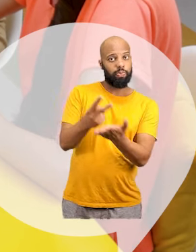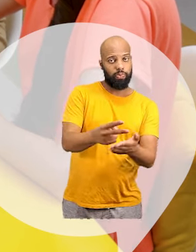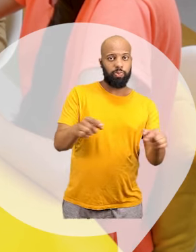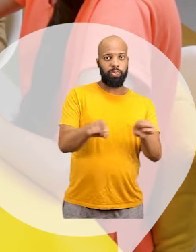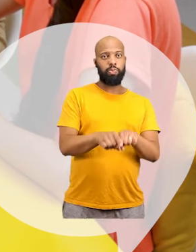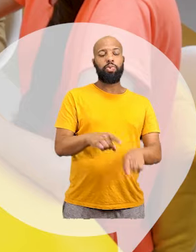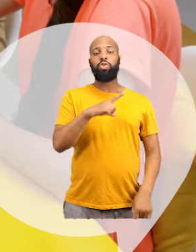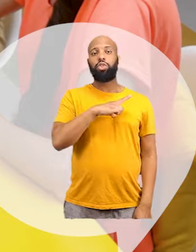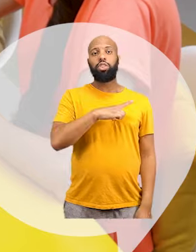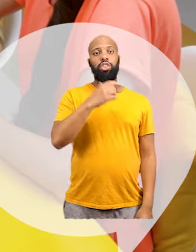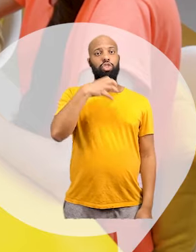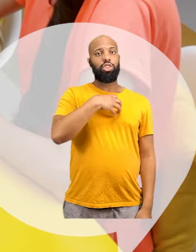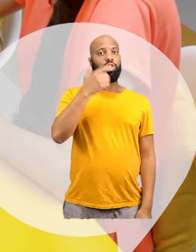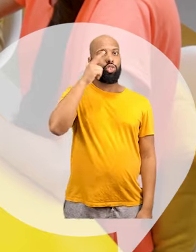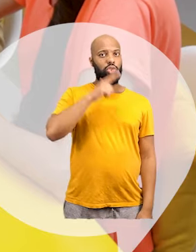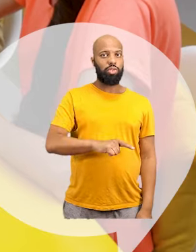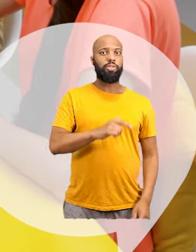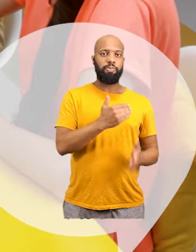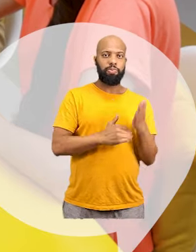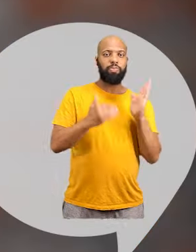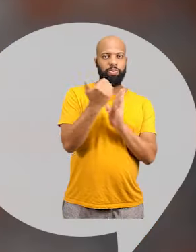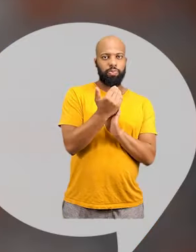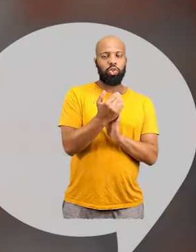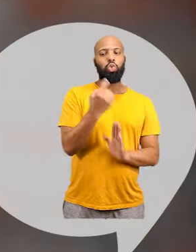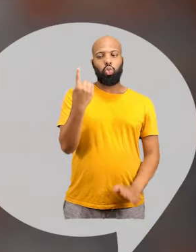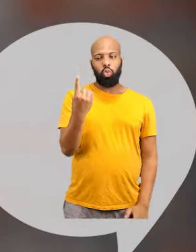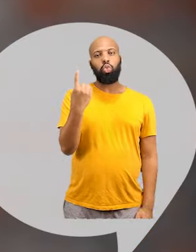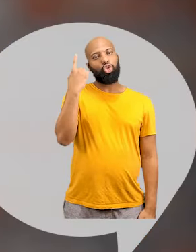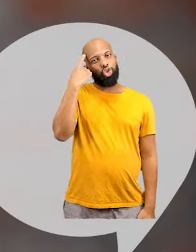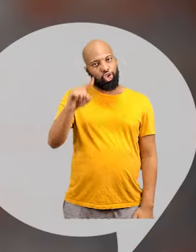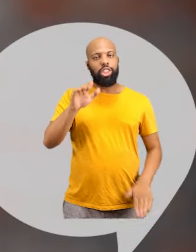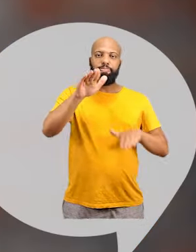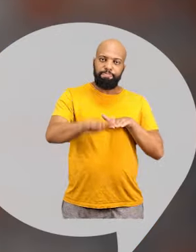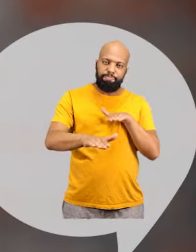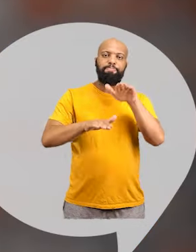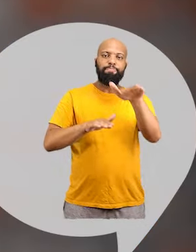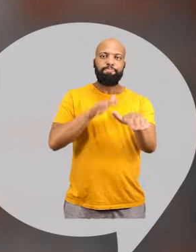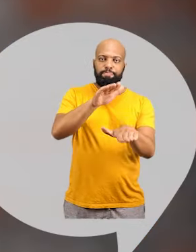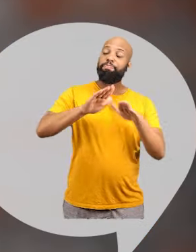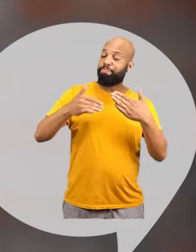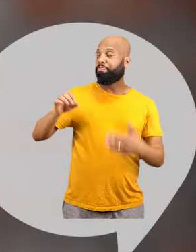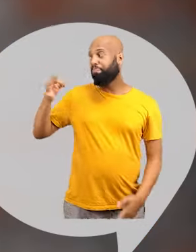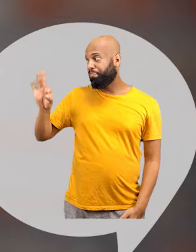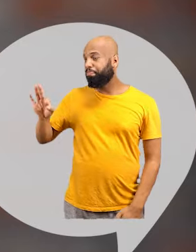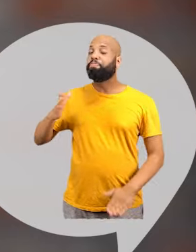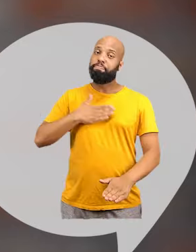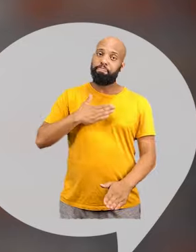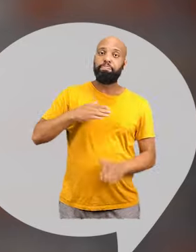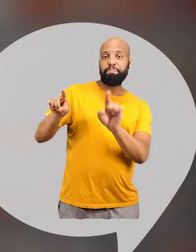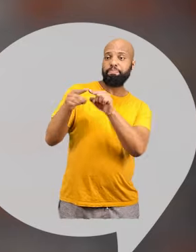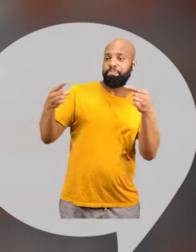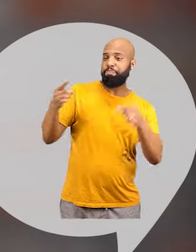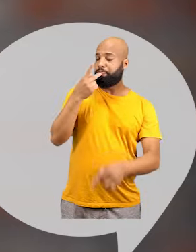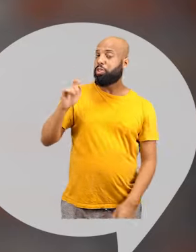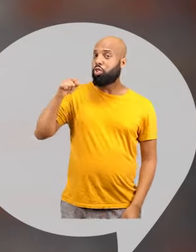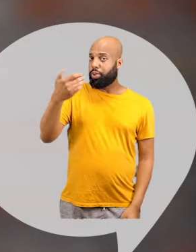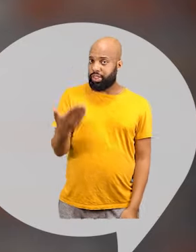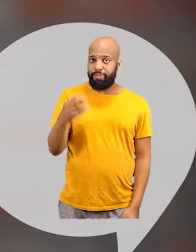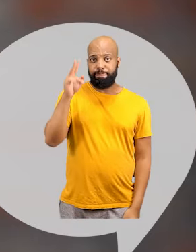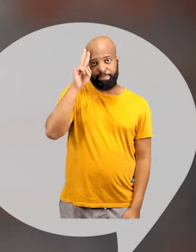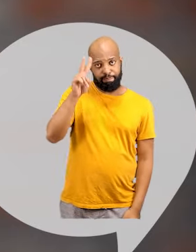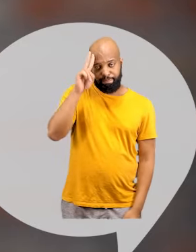tem maneira de se reerguer e depois outra um dias depois do outro e o disco fala muito sobre isso assim foi disso foi